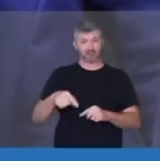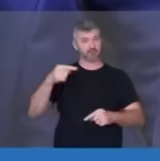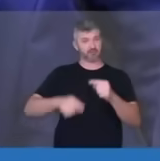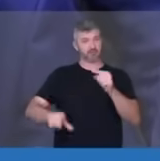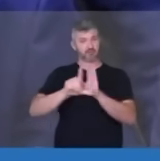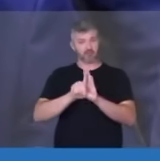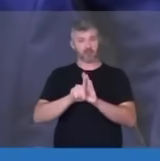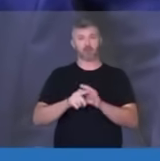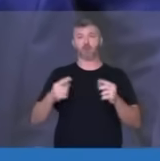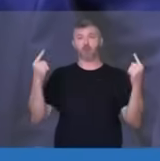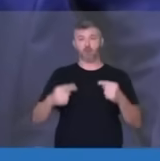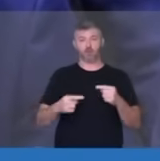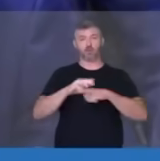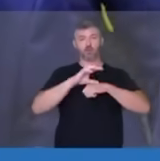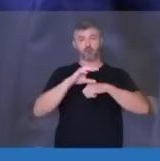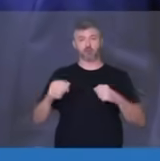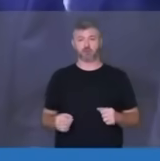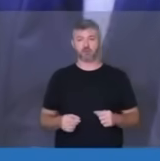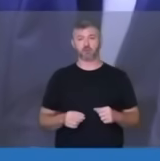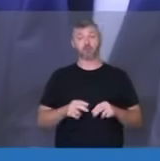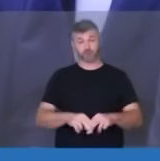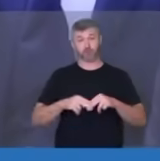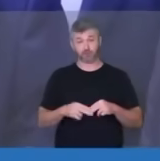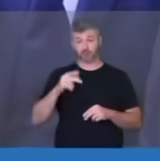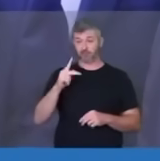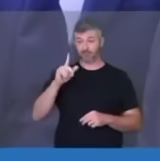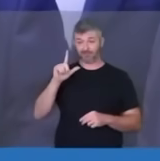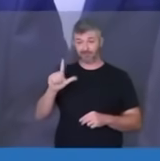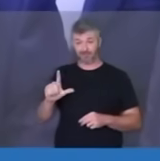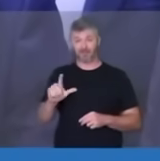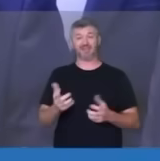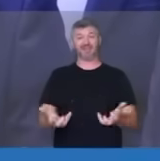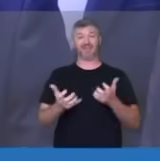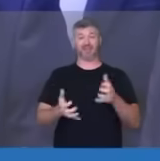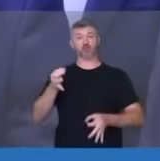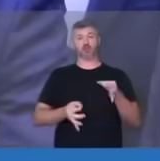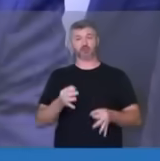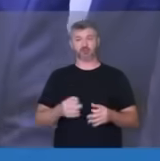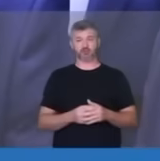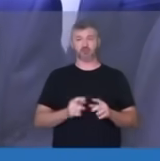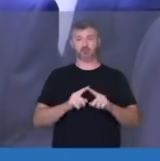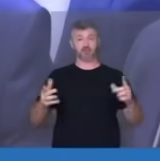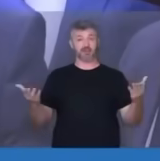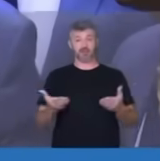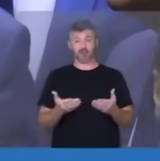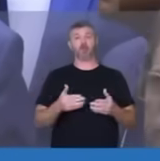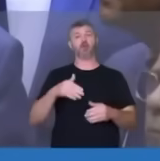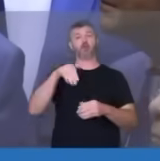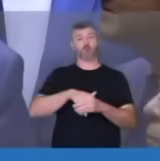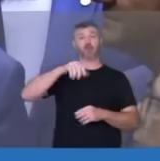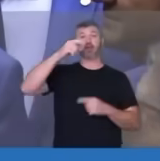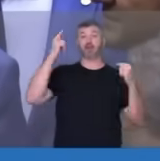ilegal, fere a Constituição brasileira, portanto o PL espera justiça nesse caso, mas nesse momento o PL